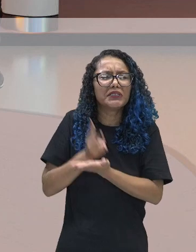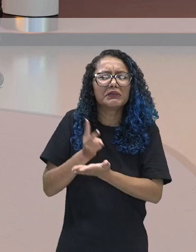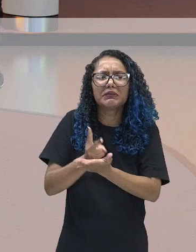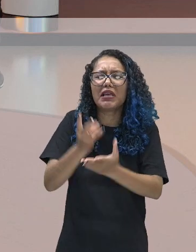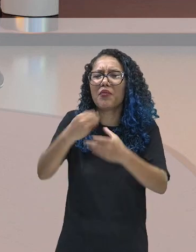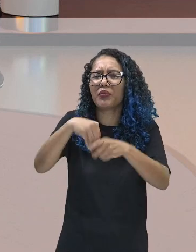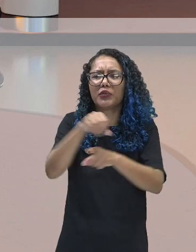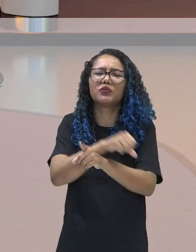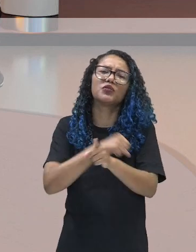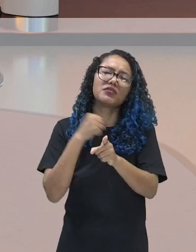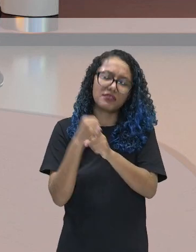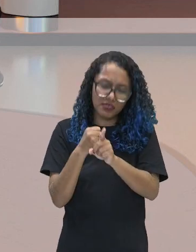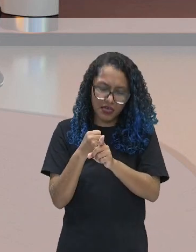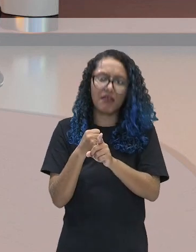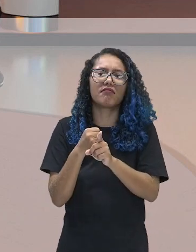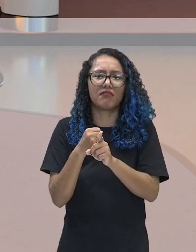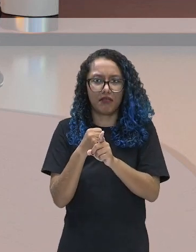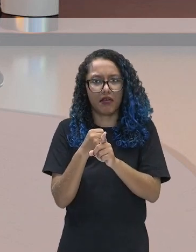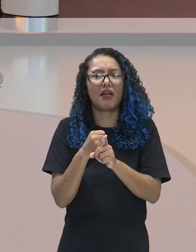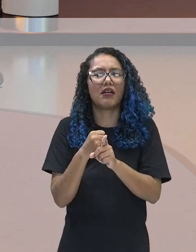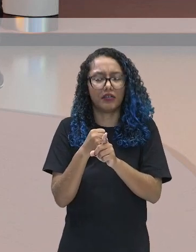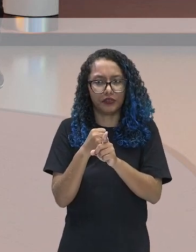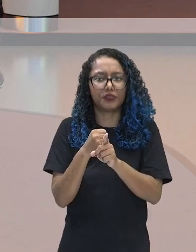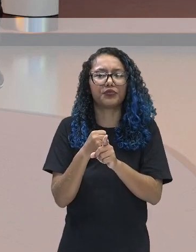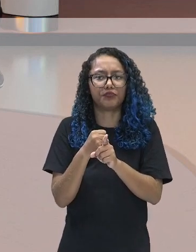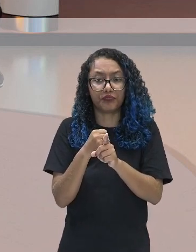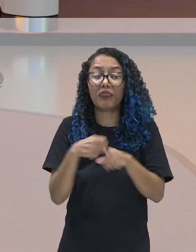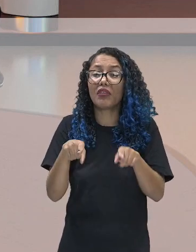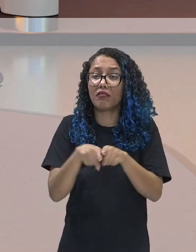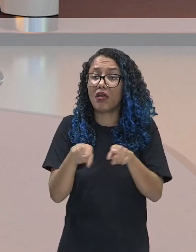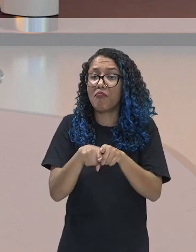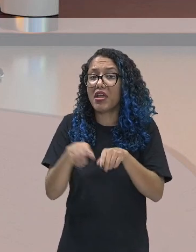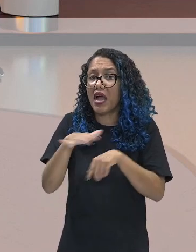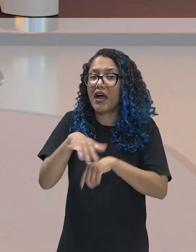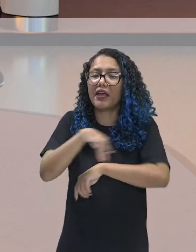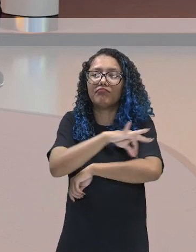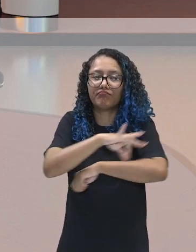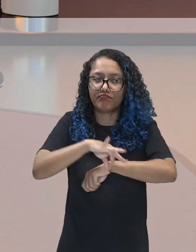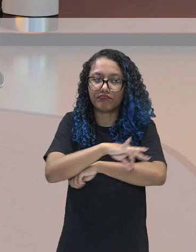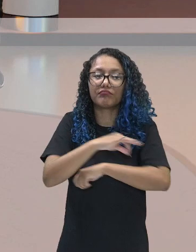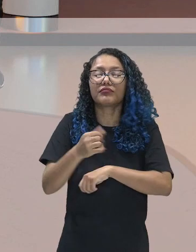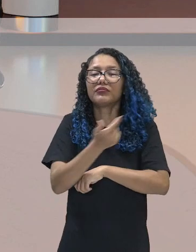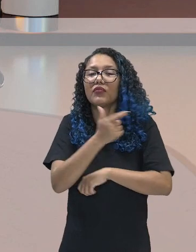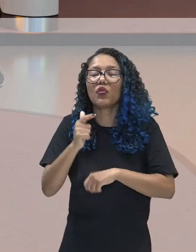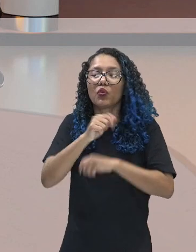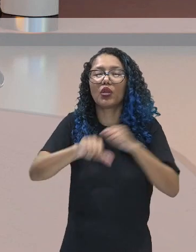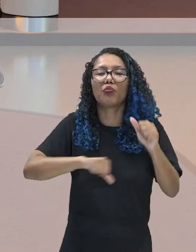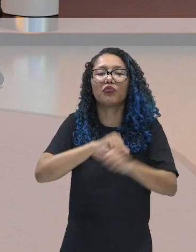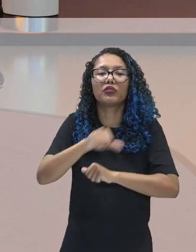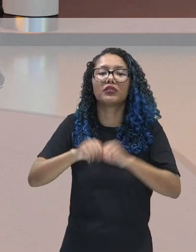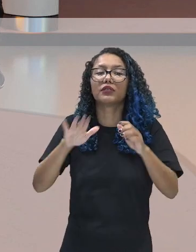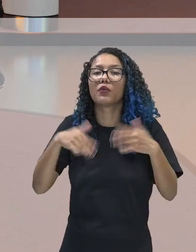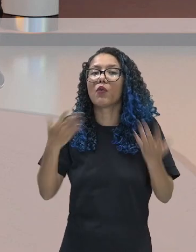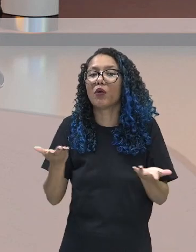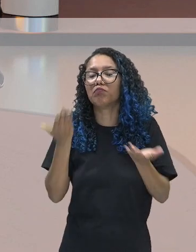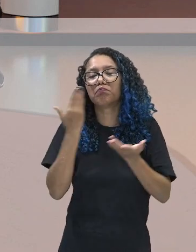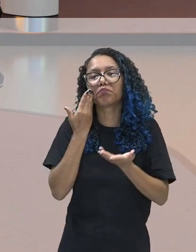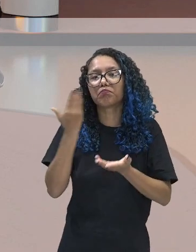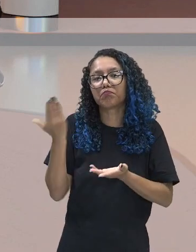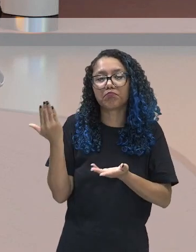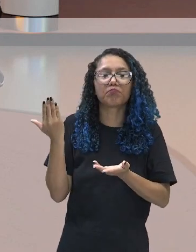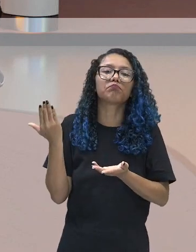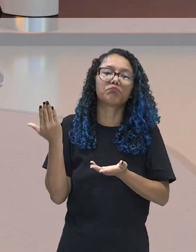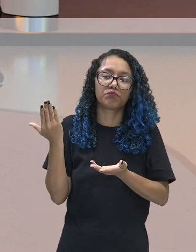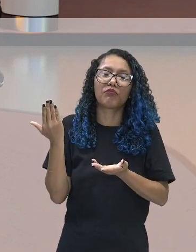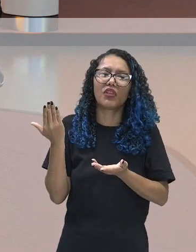também aconteceram e acontecem na arquitetura. Outra mudança, galera, vamos lá. Outra mudança ao longo do tempo que